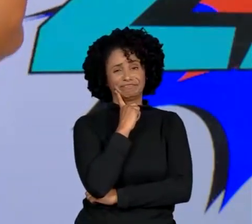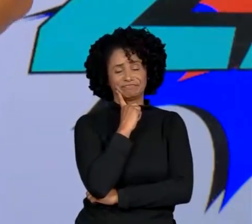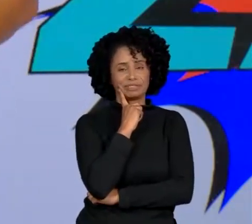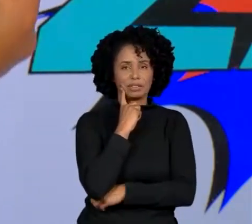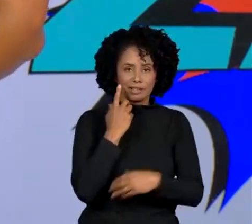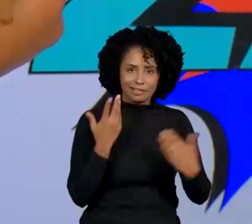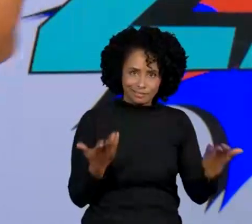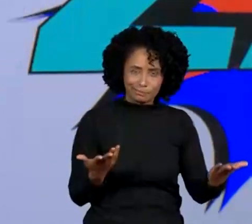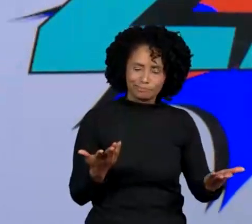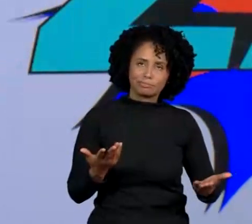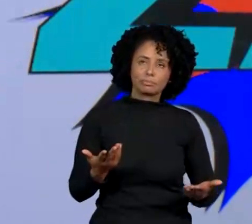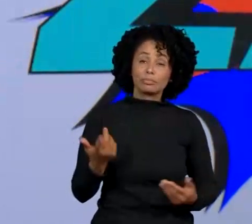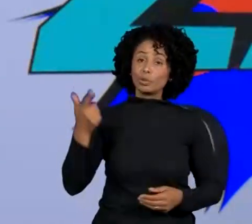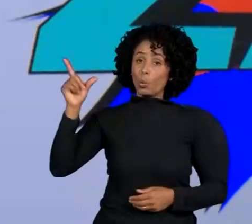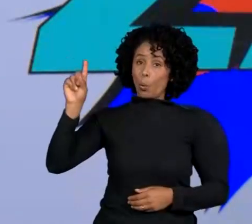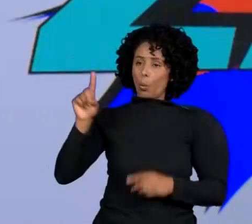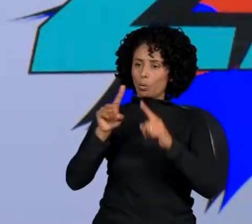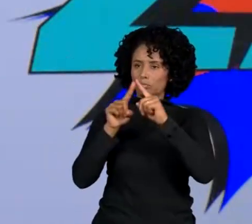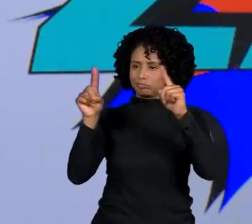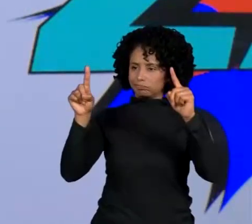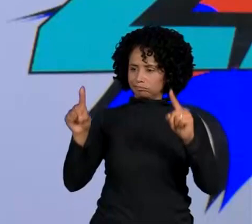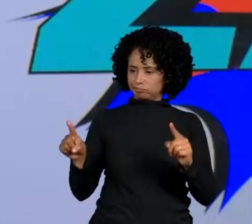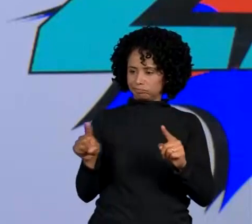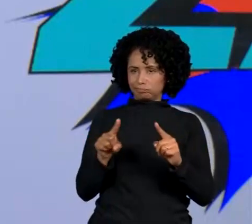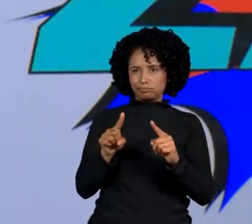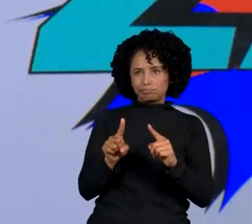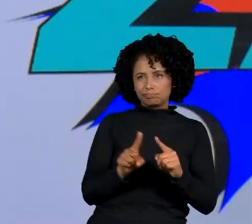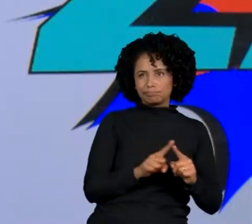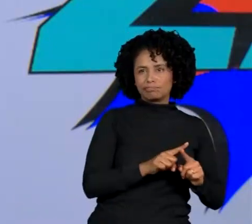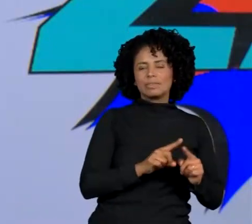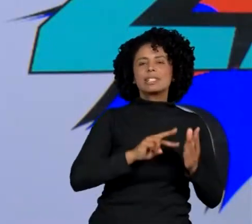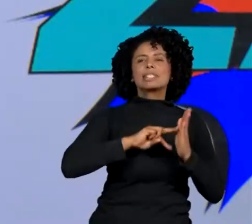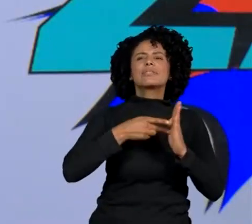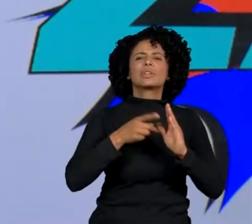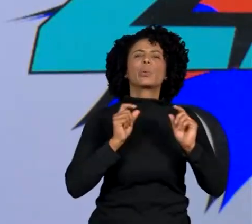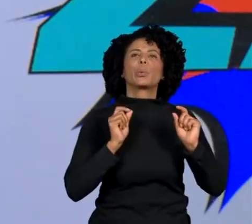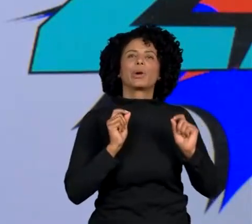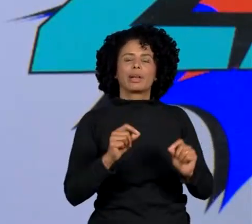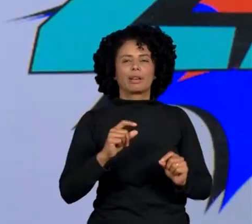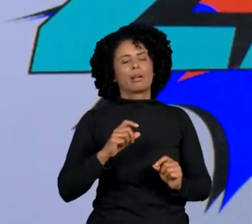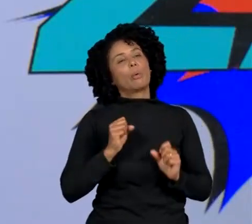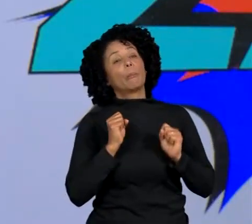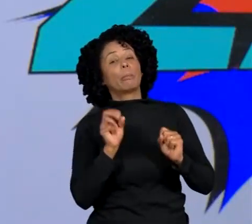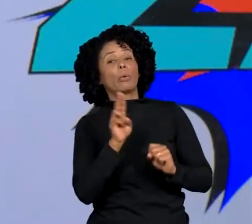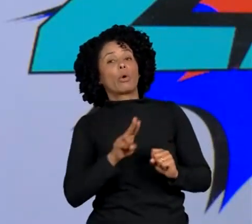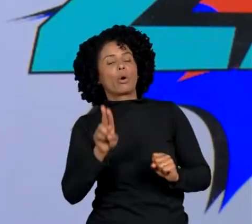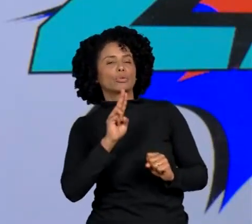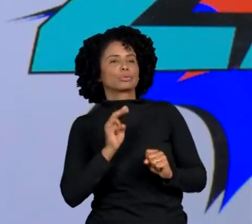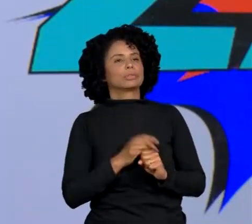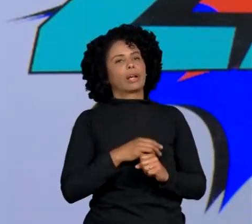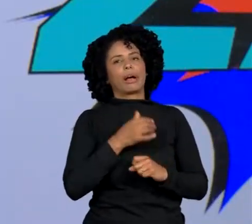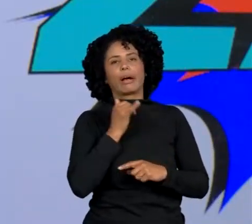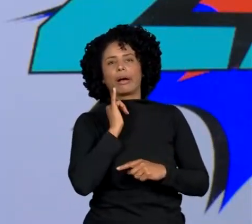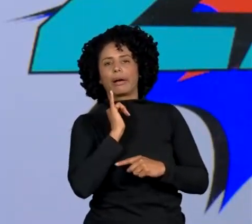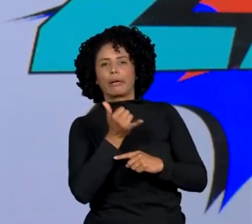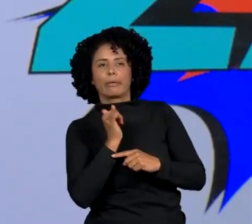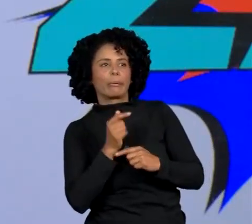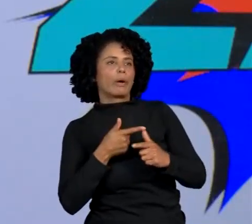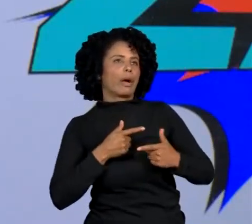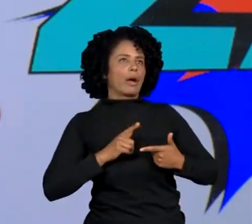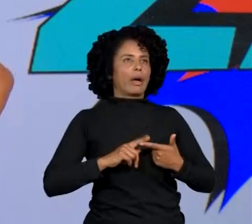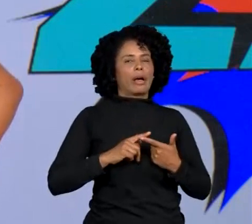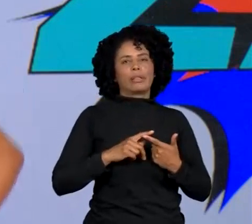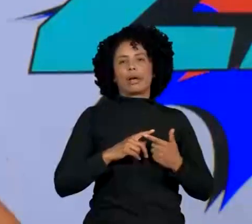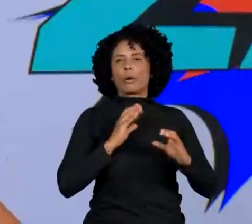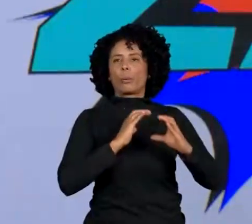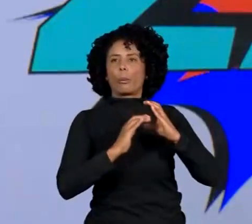Aqui eu tenho um outro balão de fala, que eu posso usar para histórias ou tirinhas ou falas mais sérias. E